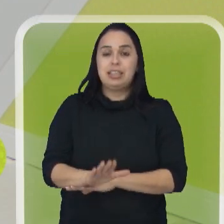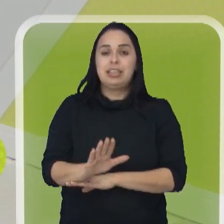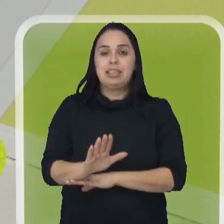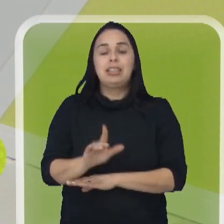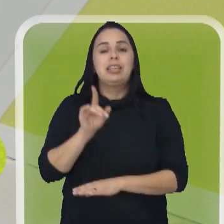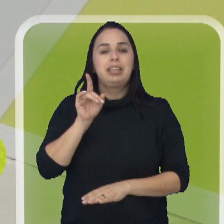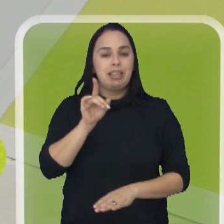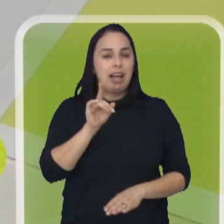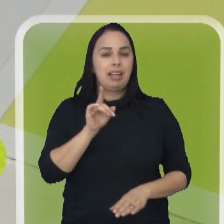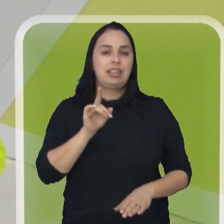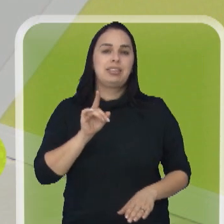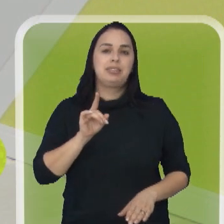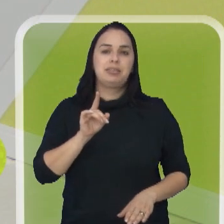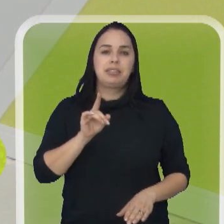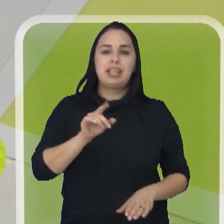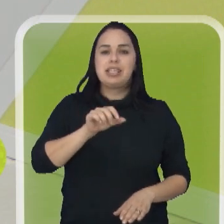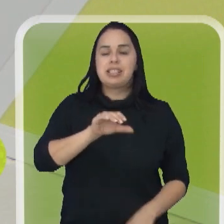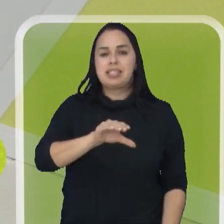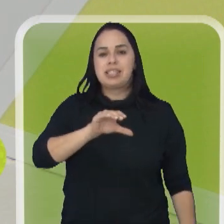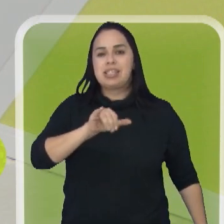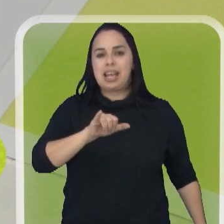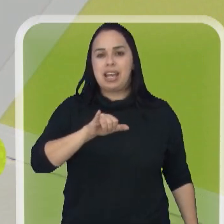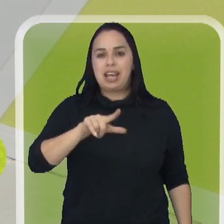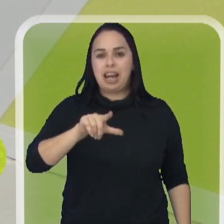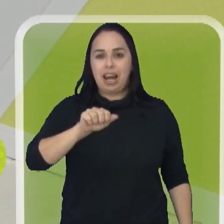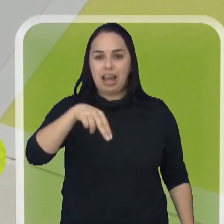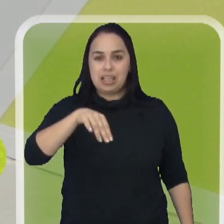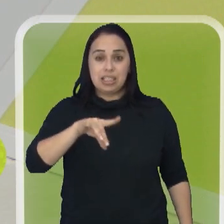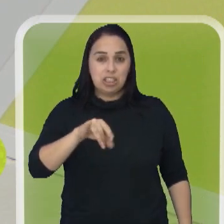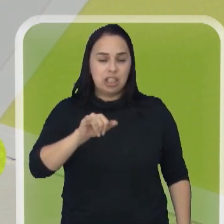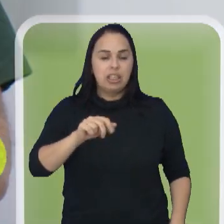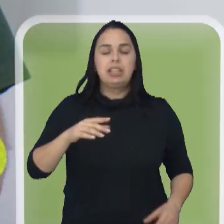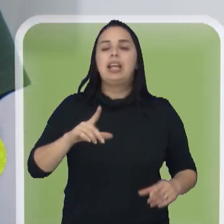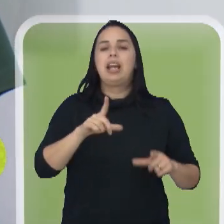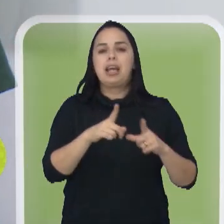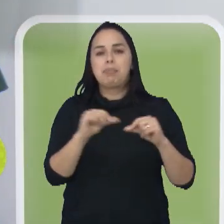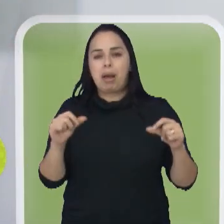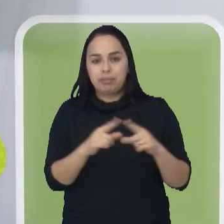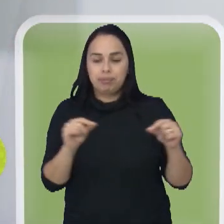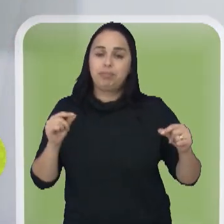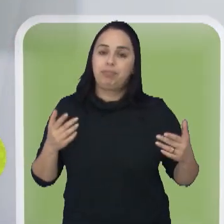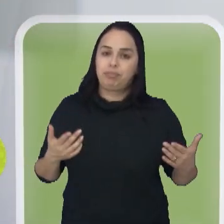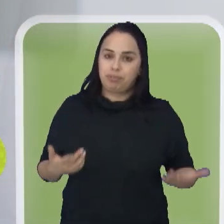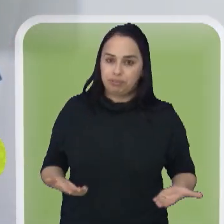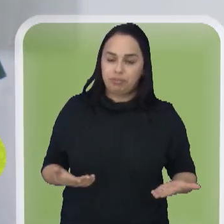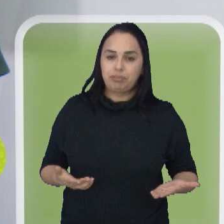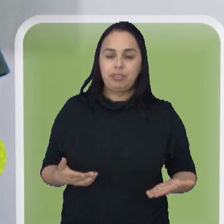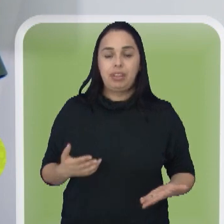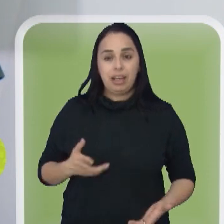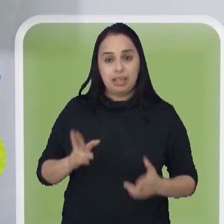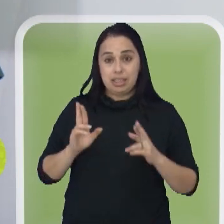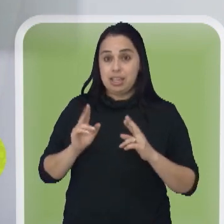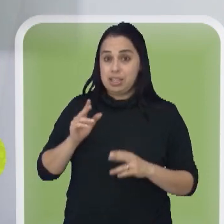Maria Abadia, em Ceilândia, no Distrito Federal, Brunão. O São José tem chances de conseguir essa vitória.